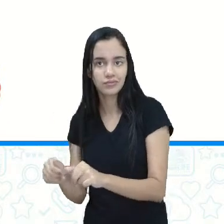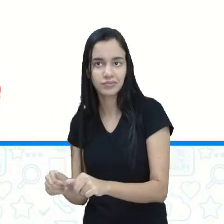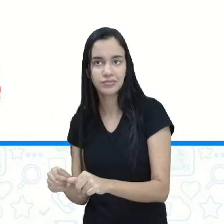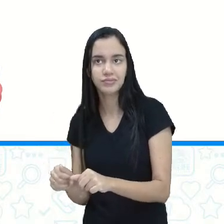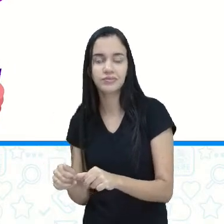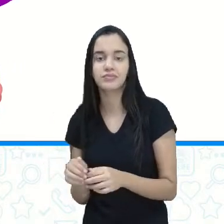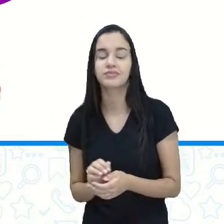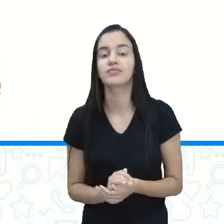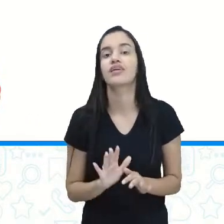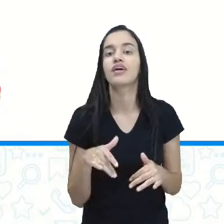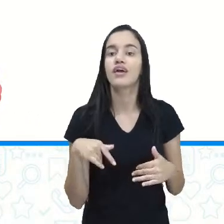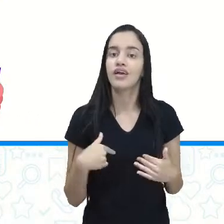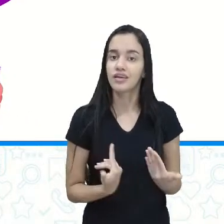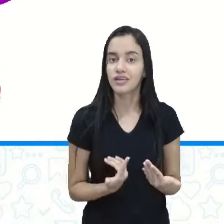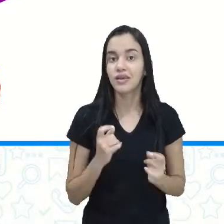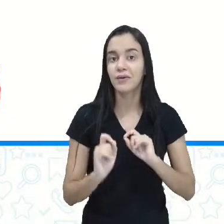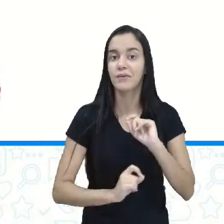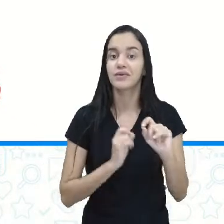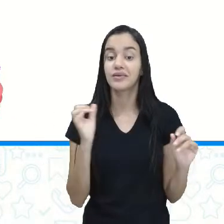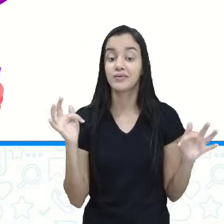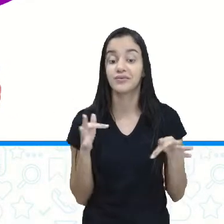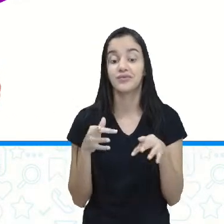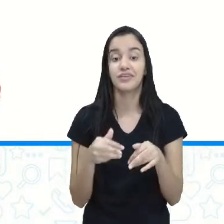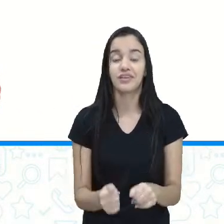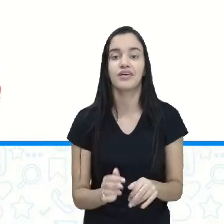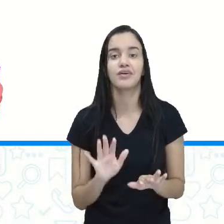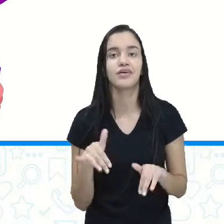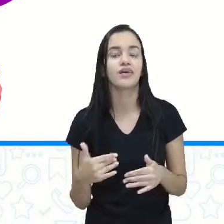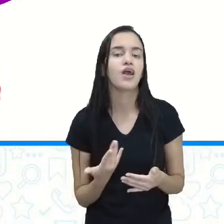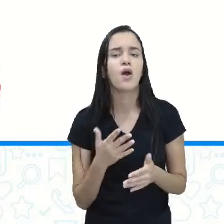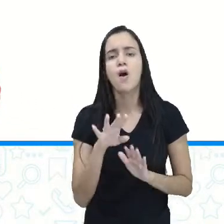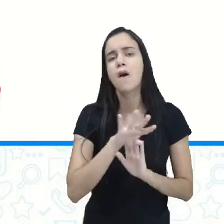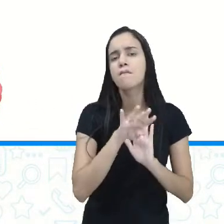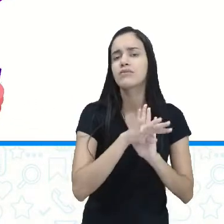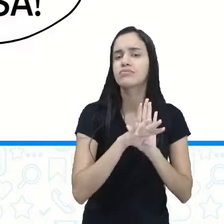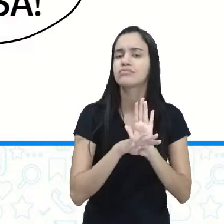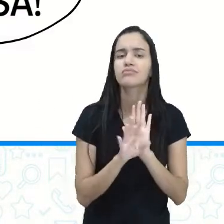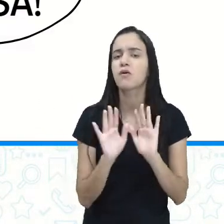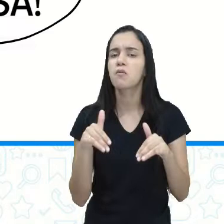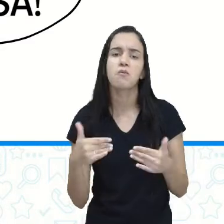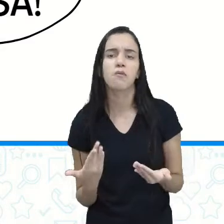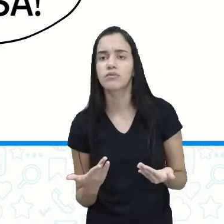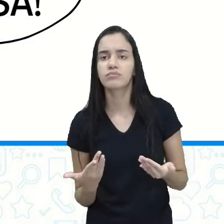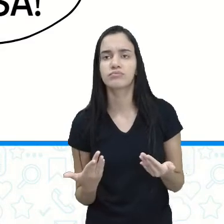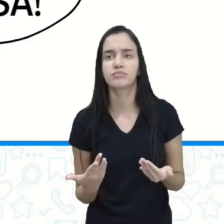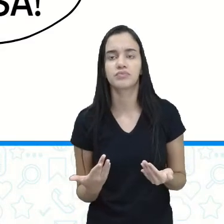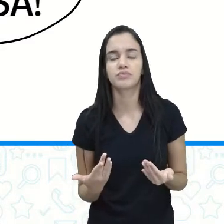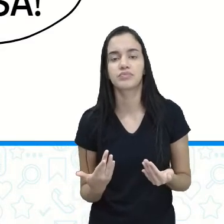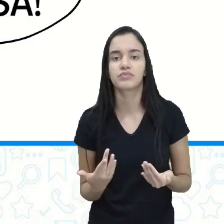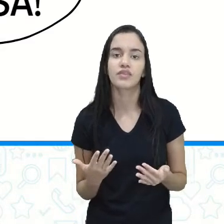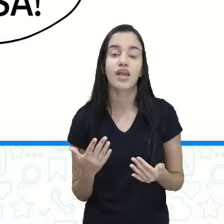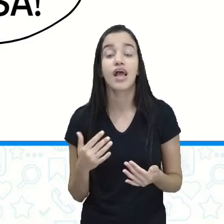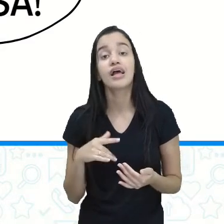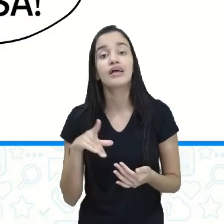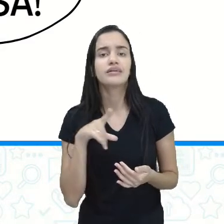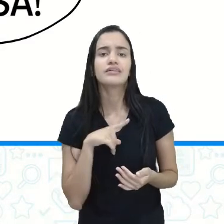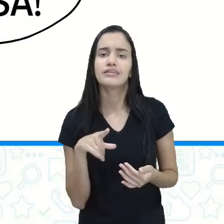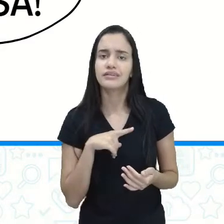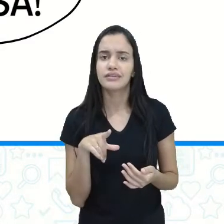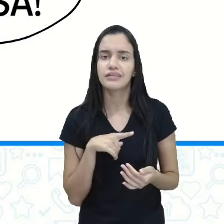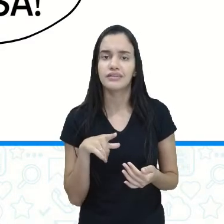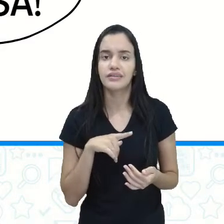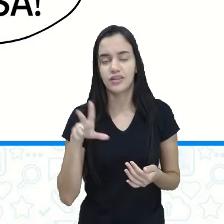o fim, que é o desfecho. Quais são os elementos da tirinha? Numa tirinha nós